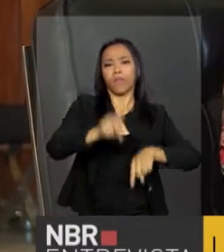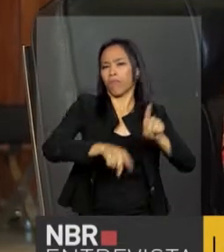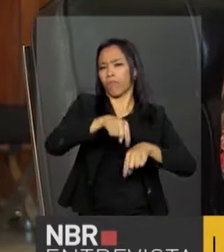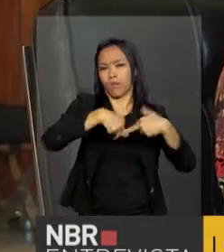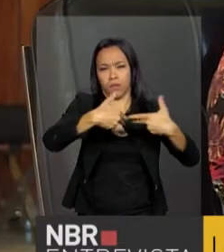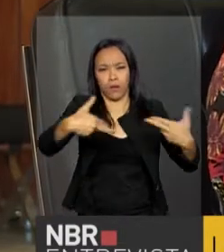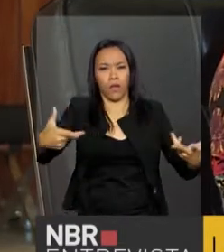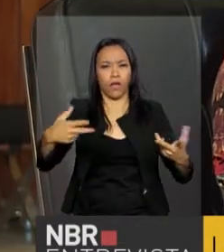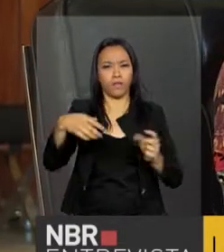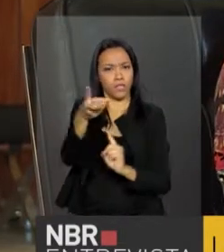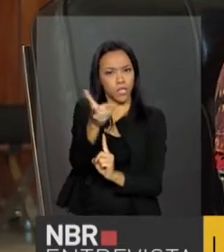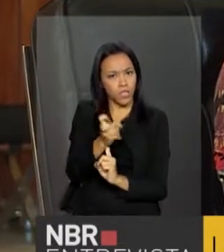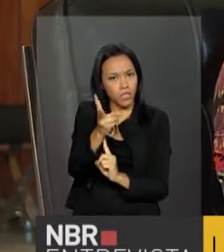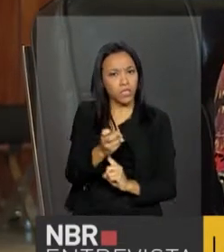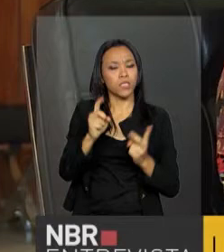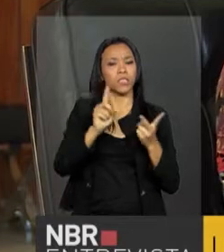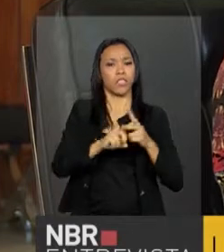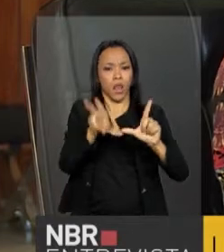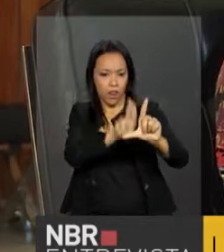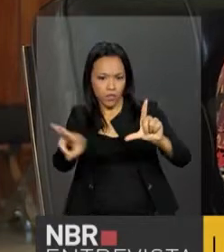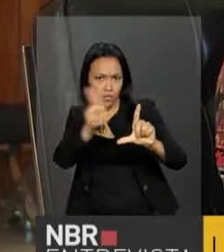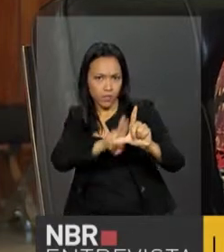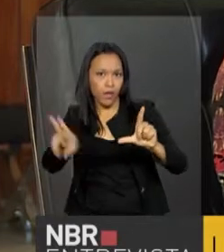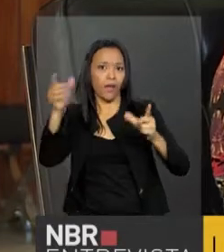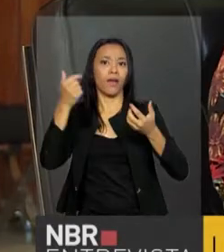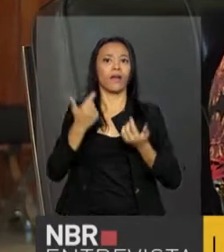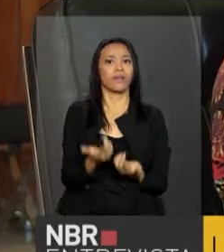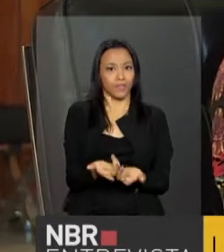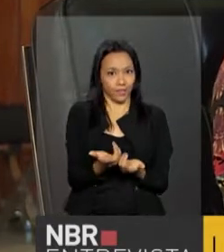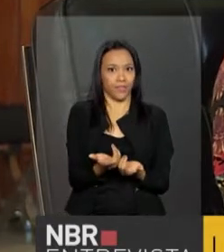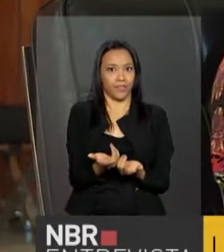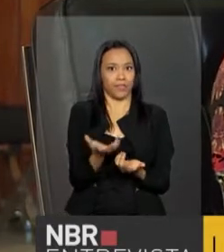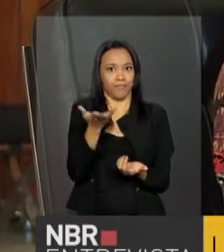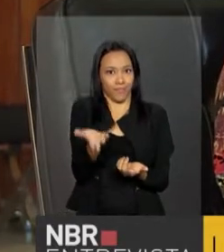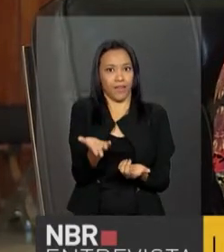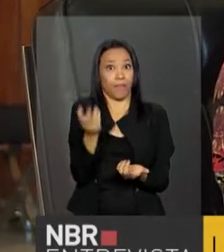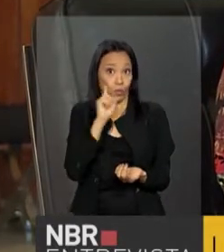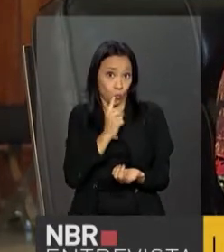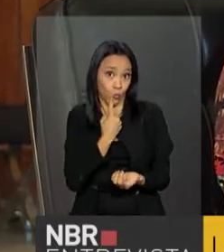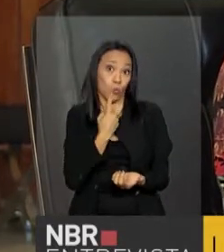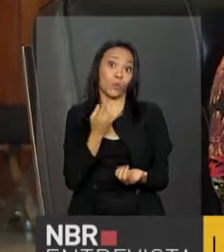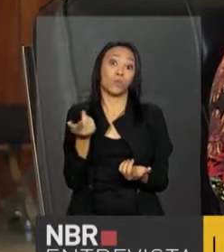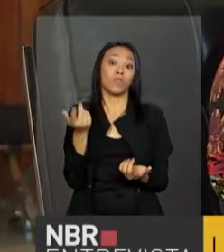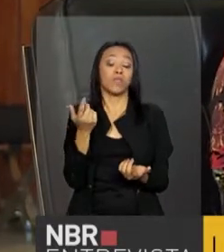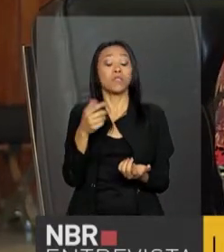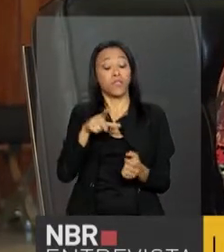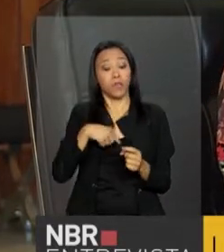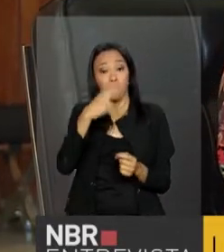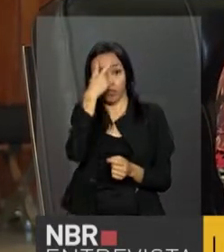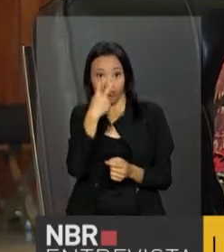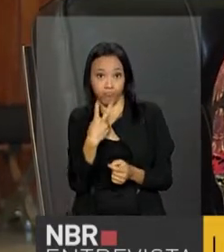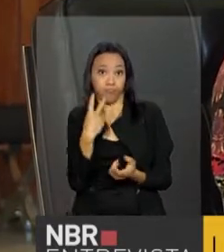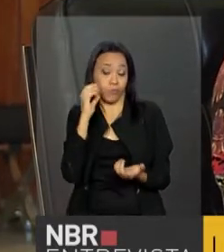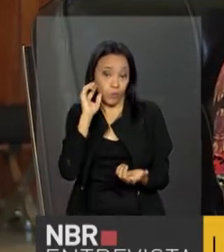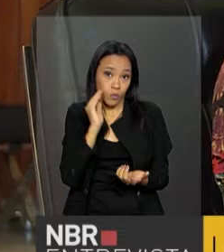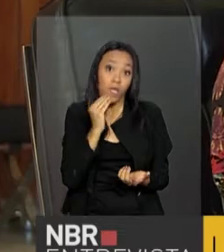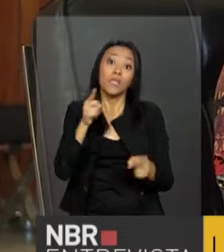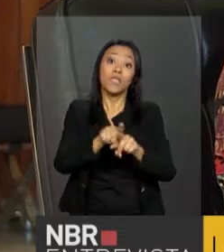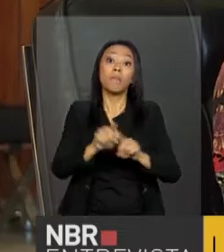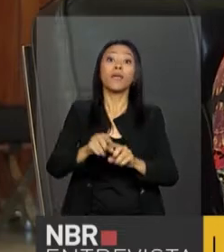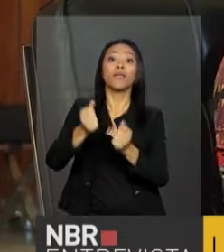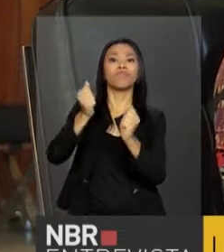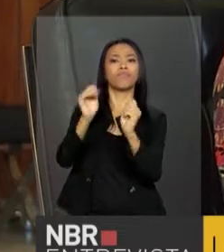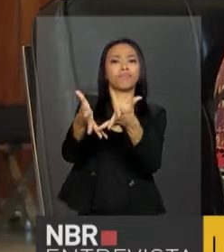audiodescrição, legendagem, a legenda no modelo para surdos e ensurdecidos, e a janela de